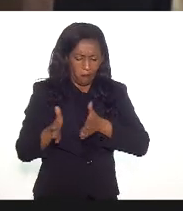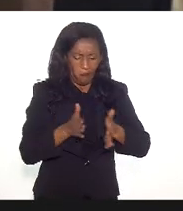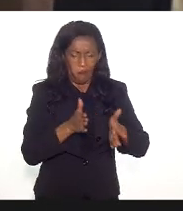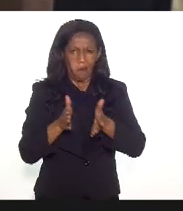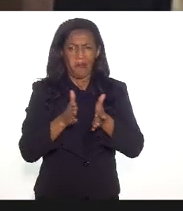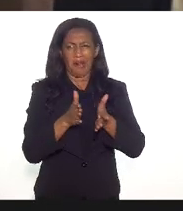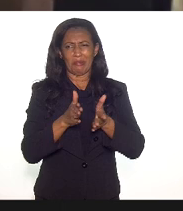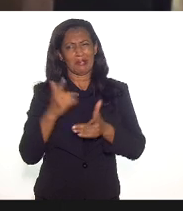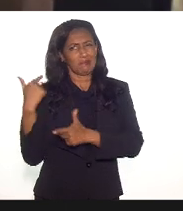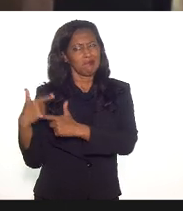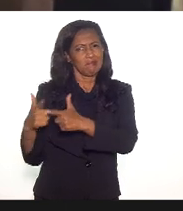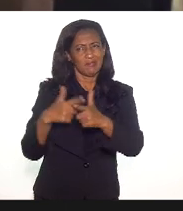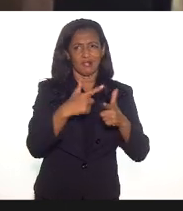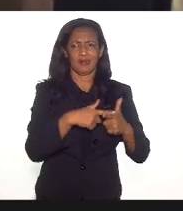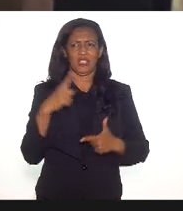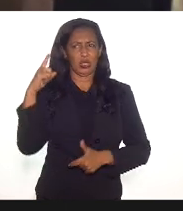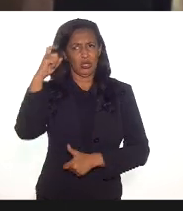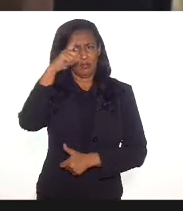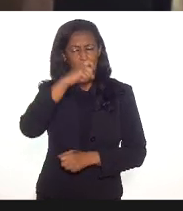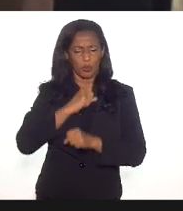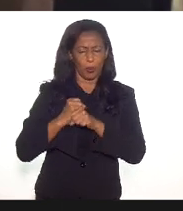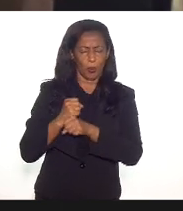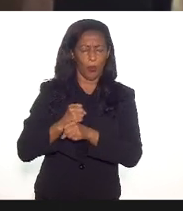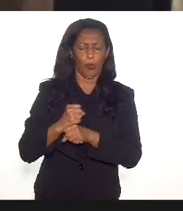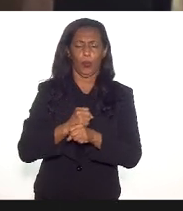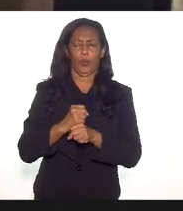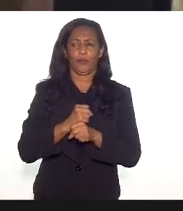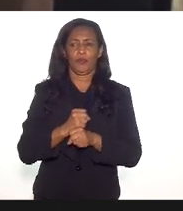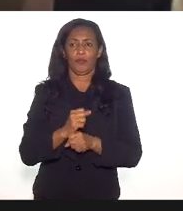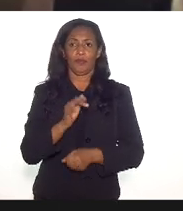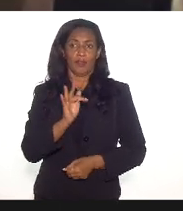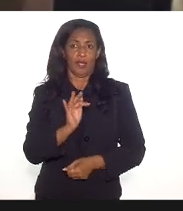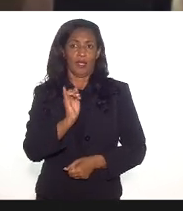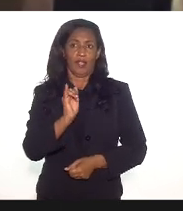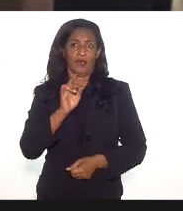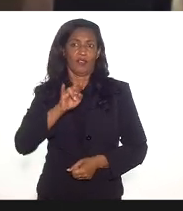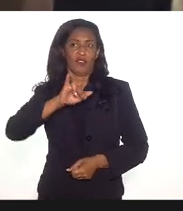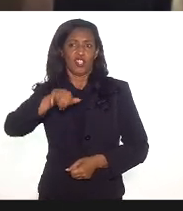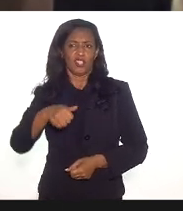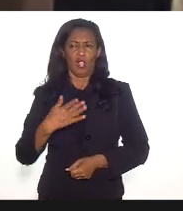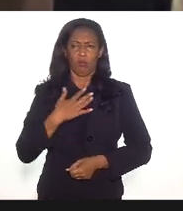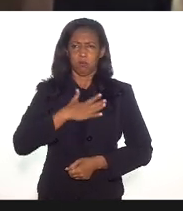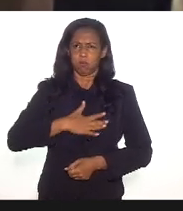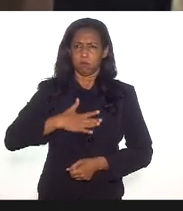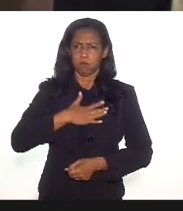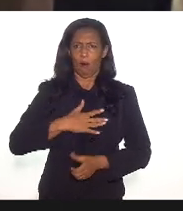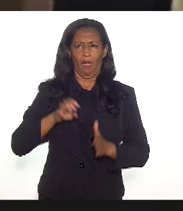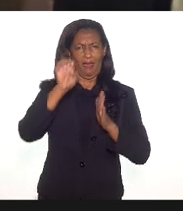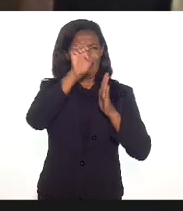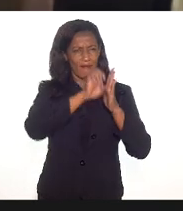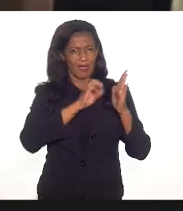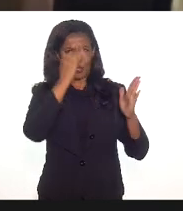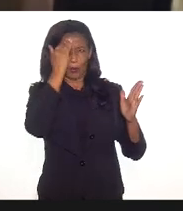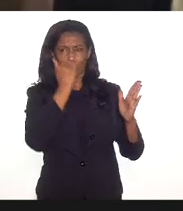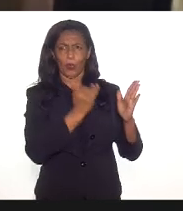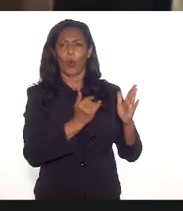dessa maré que tem enfrentado há alguns anos. A Firjan vê com muita satisfação a proposta da emenda constitucional com o objetivo de criar